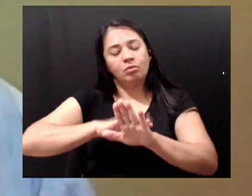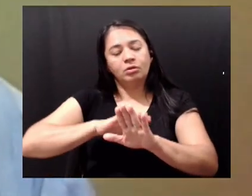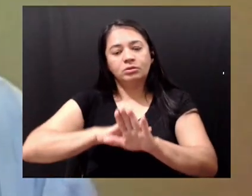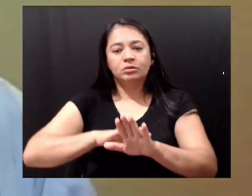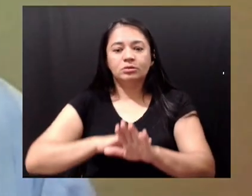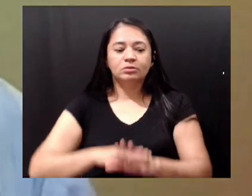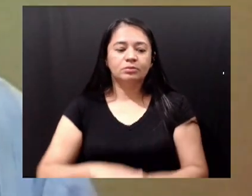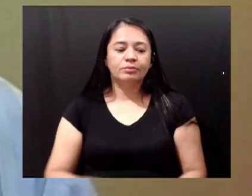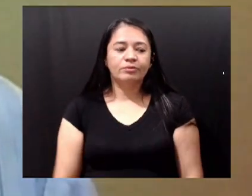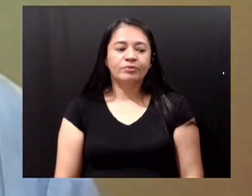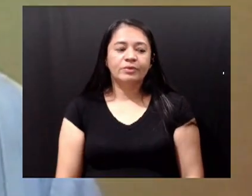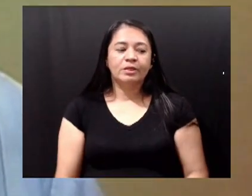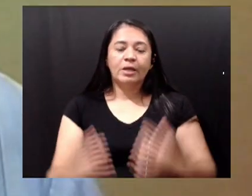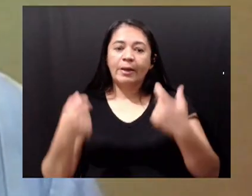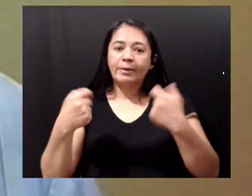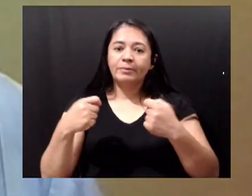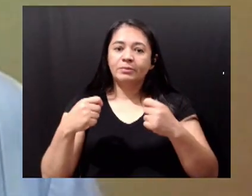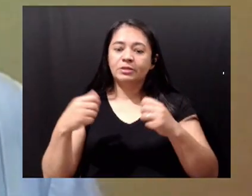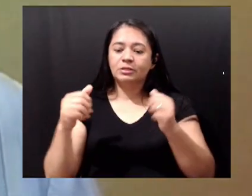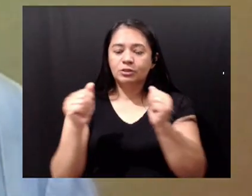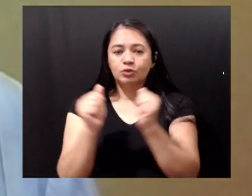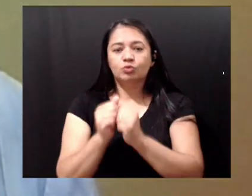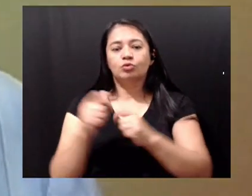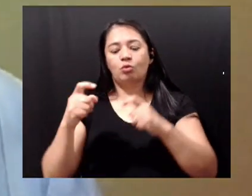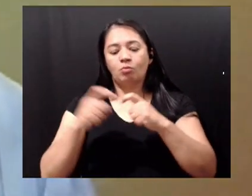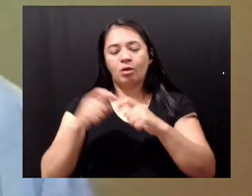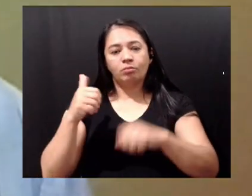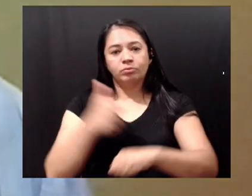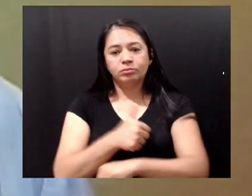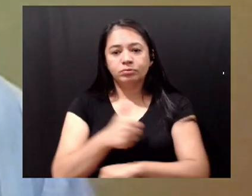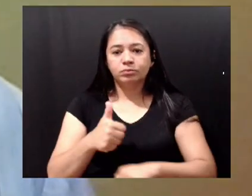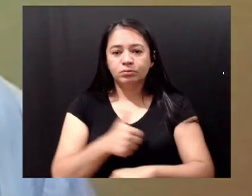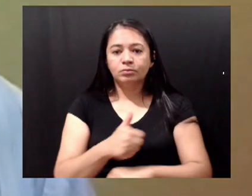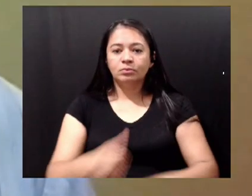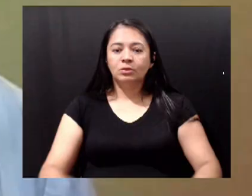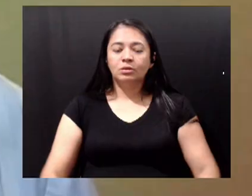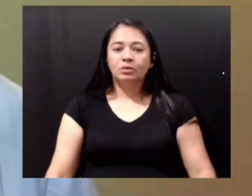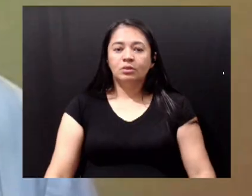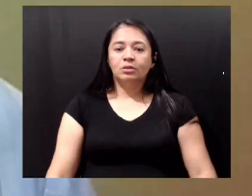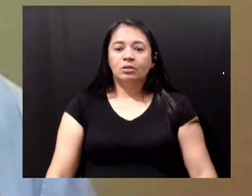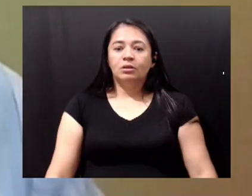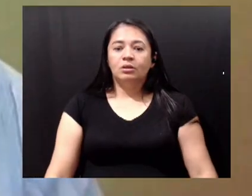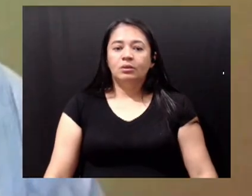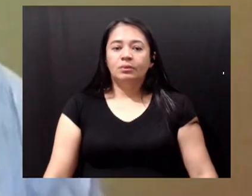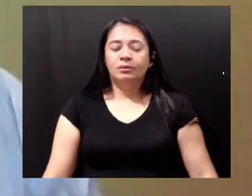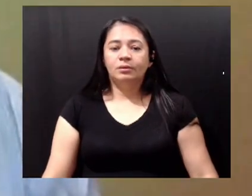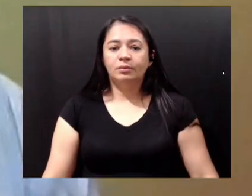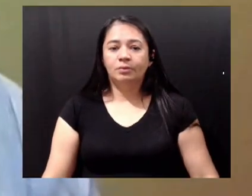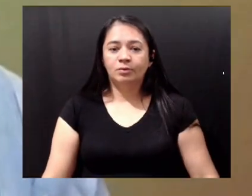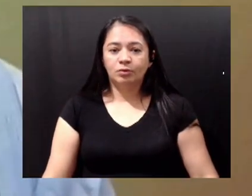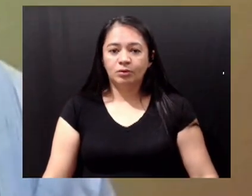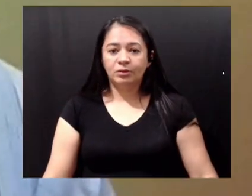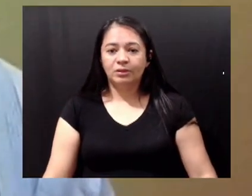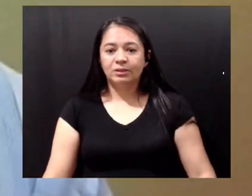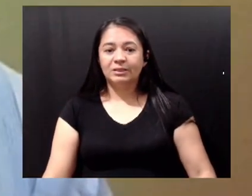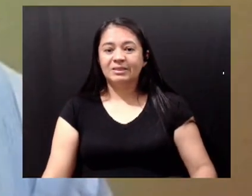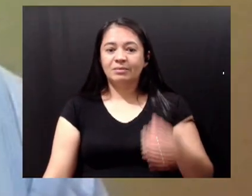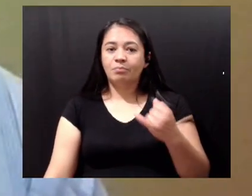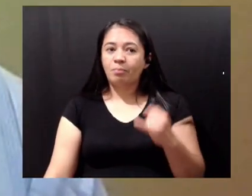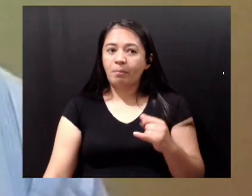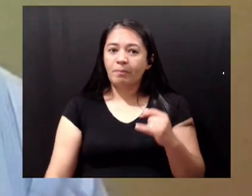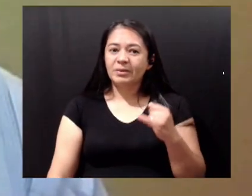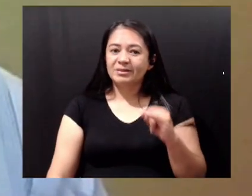avaliação de um profissional. E porque ela, com certeza, suprimir, né, eliminar